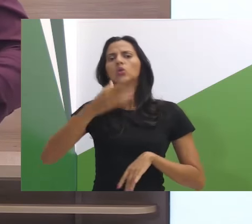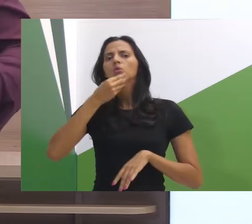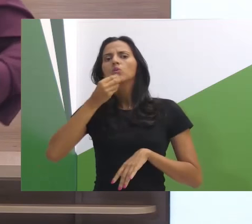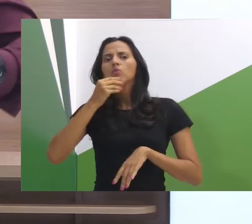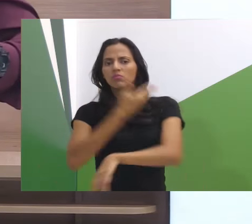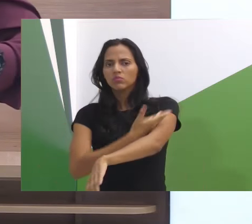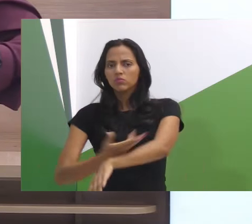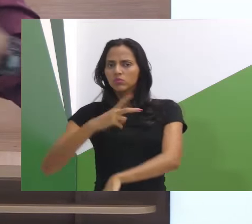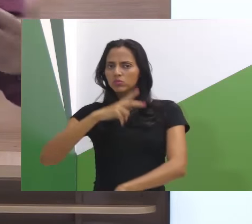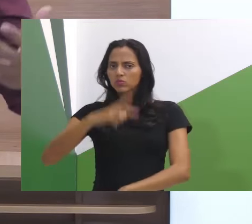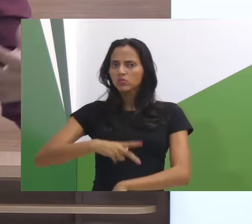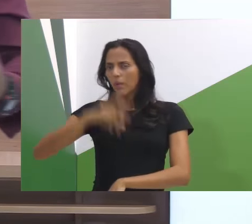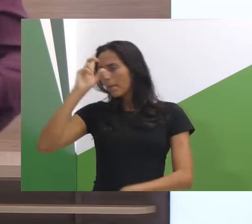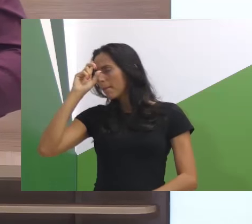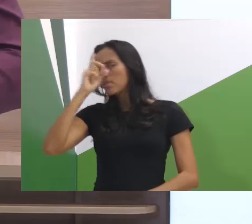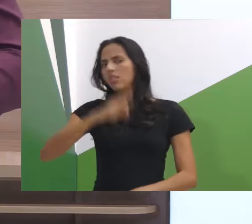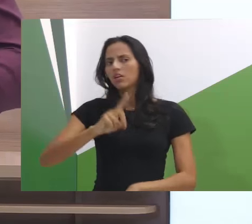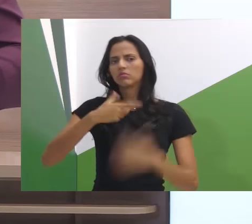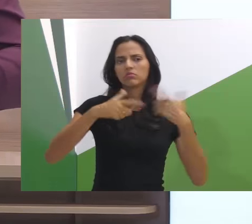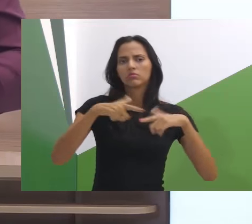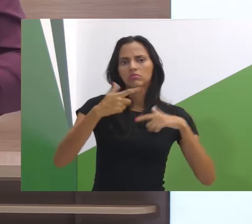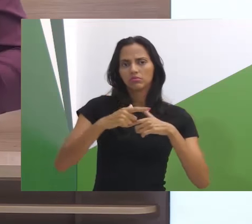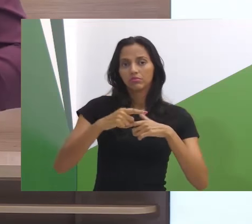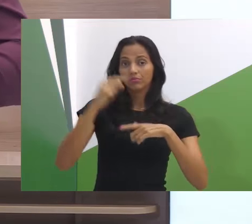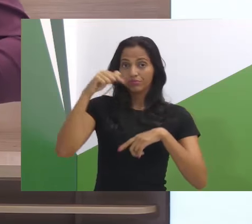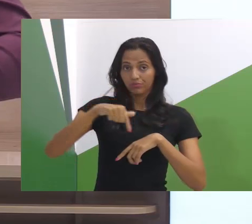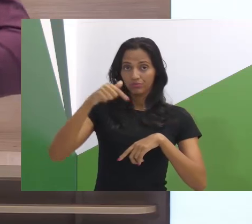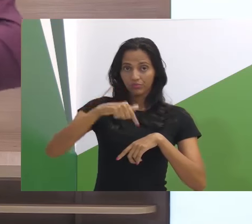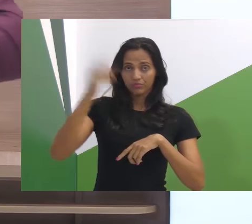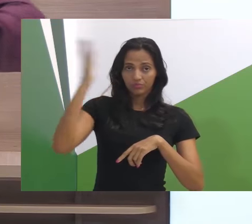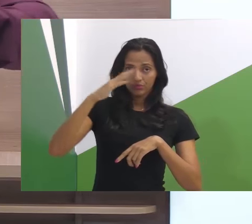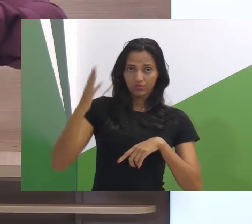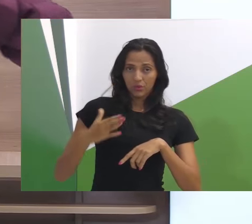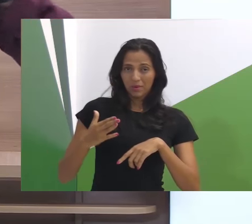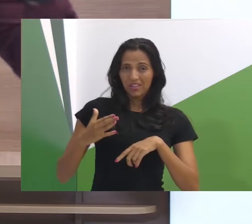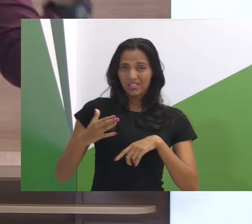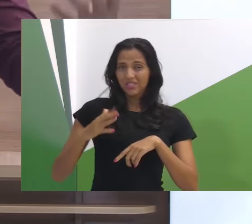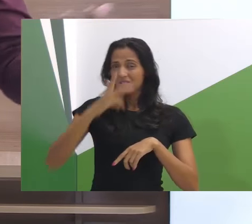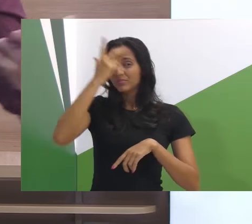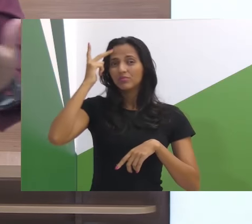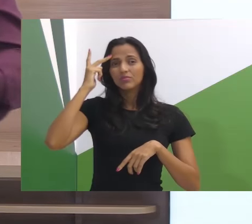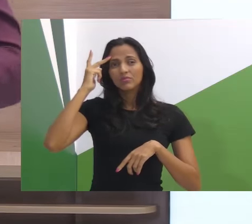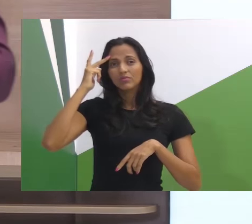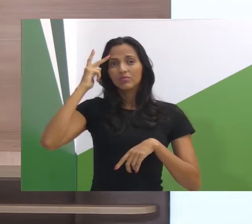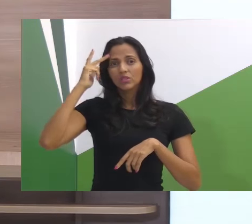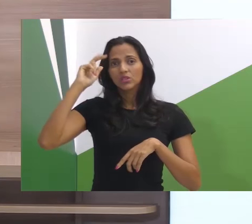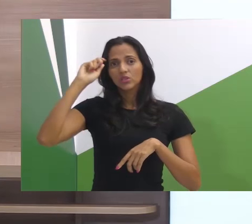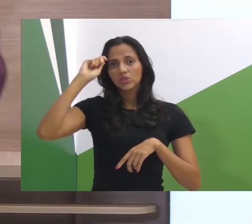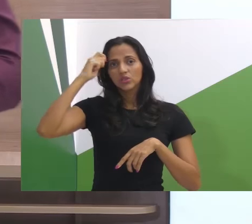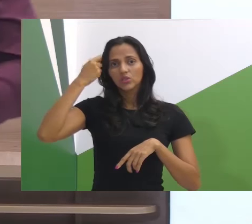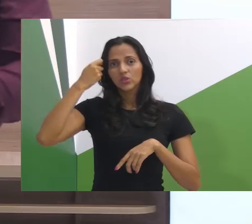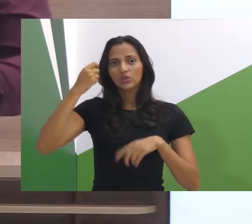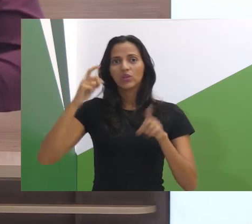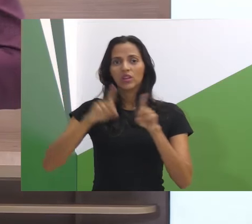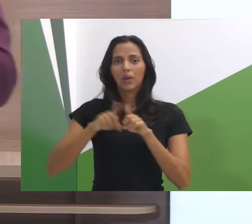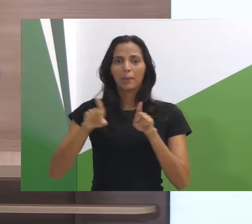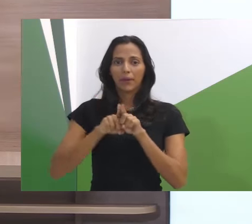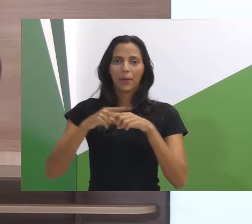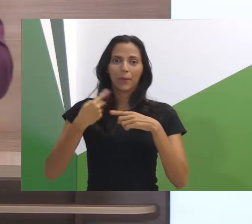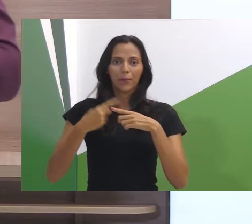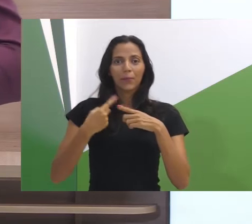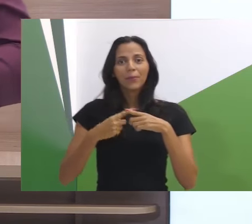o Caribe, para o Brasil, esses escravos foram espalhados de uma forma significativa no